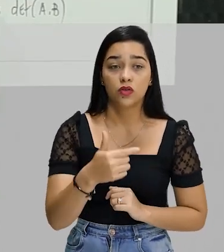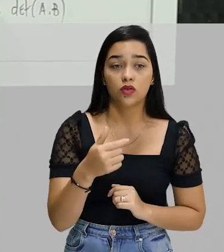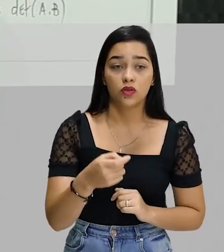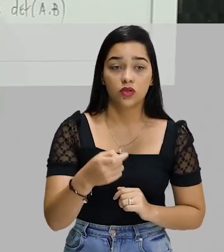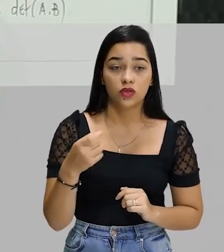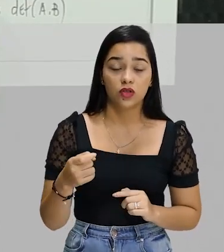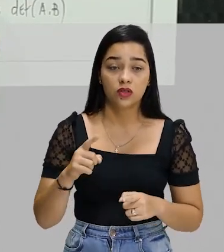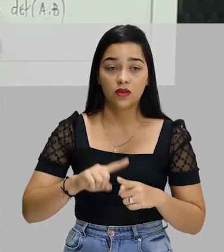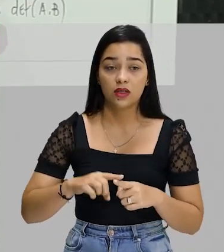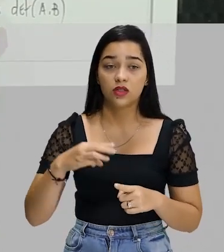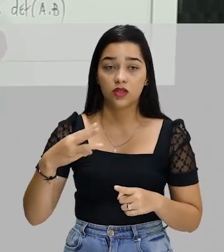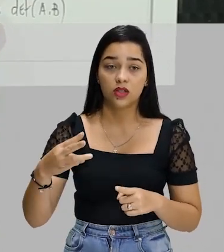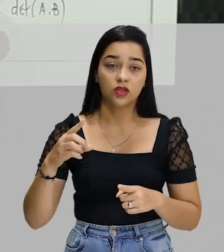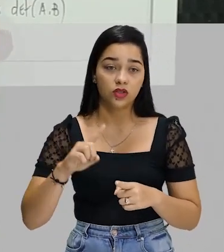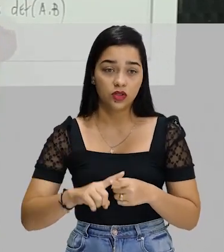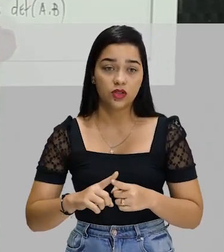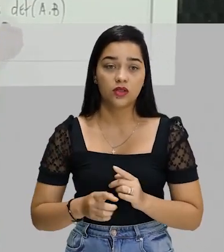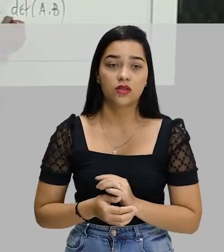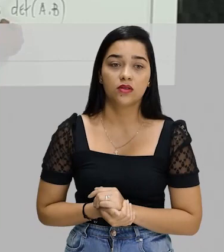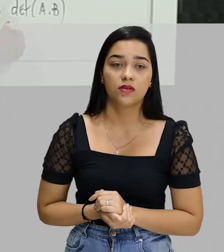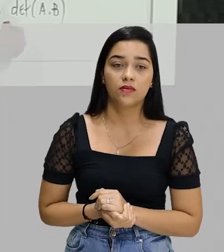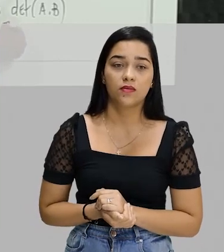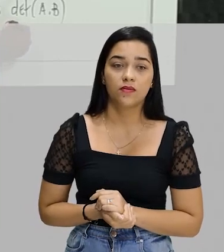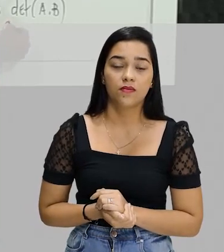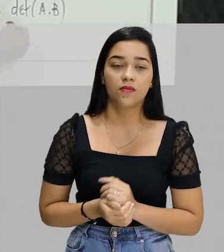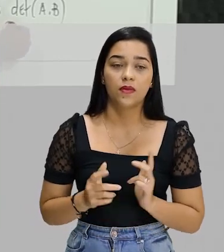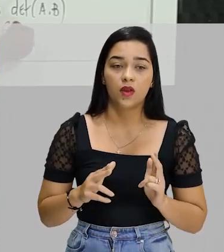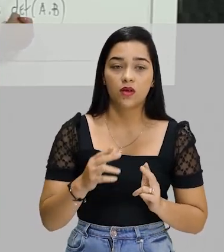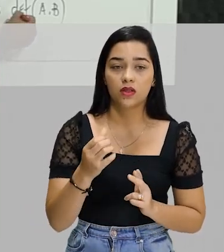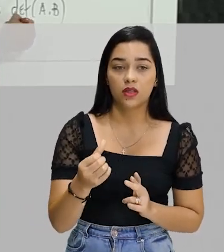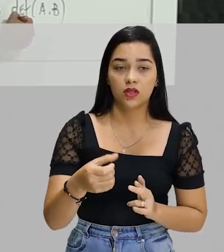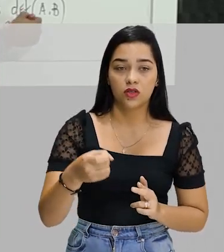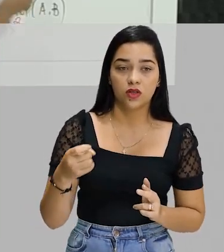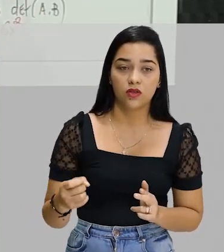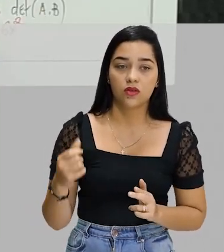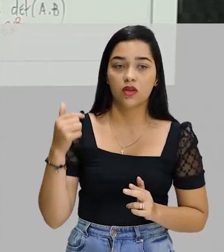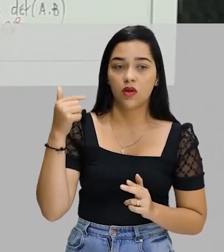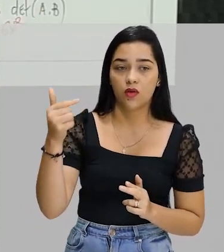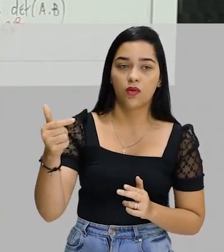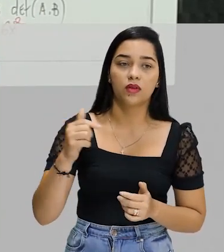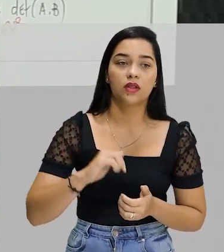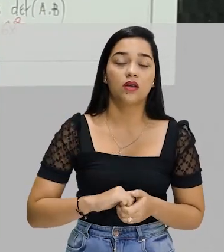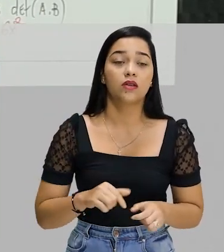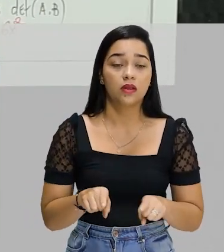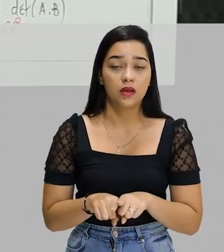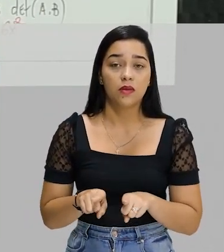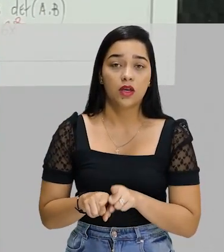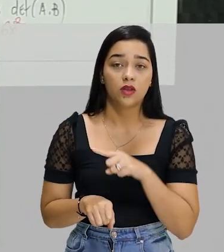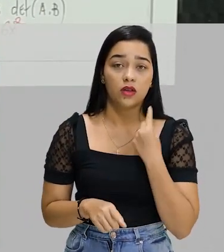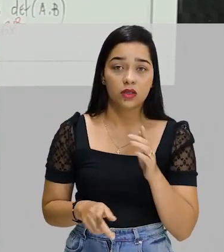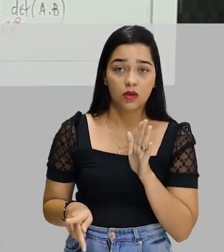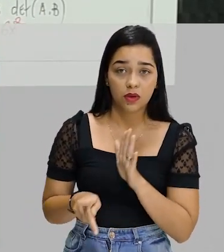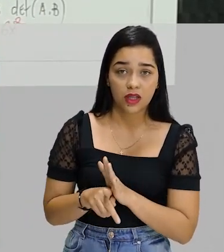2x vezes 3x. Vai valer 6x ao quadrado. Também uma das nossas